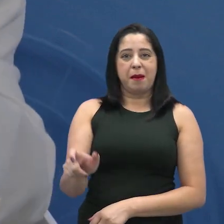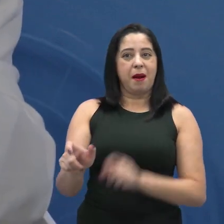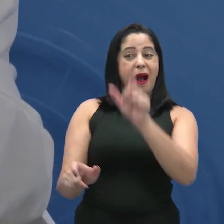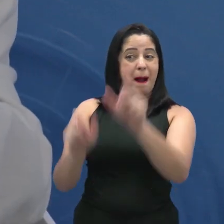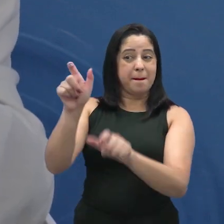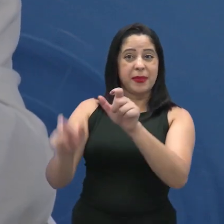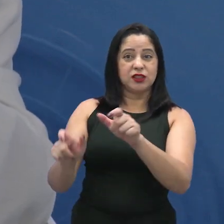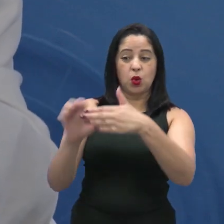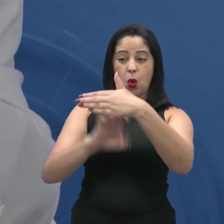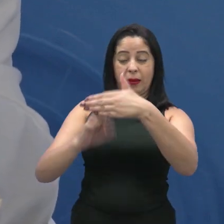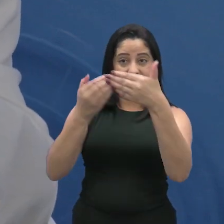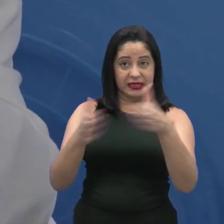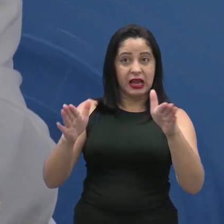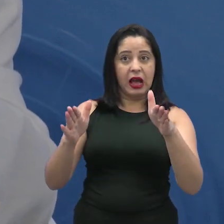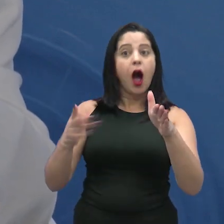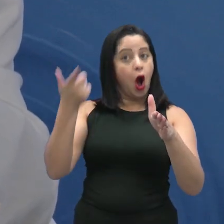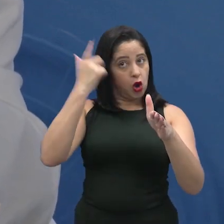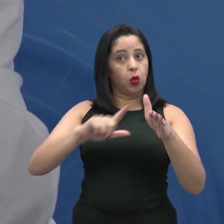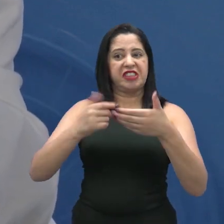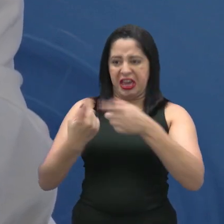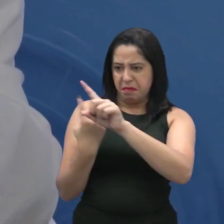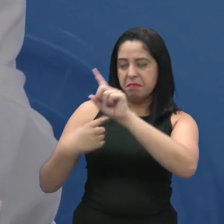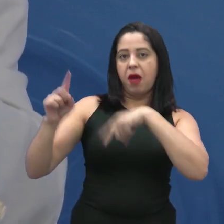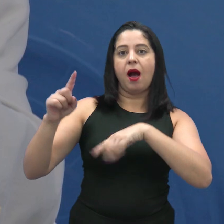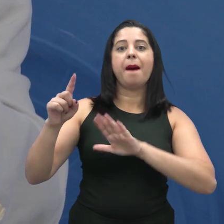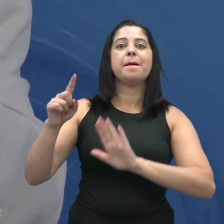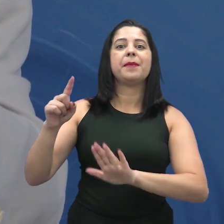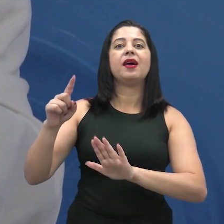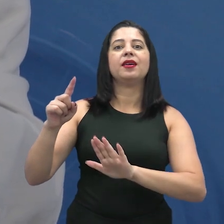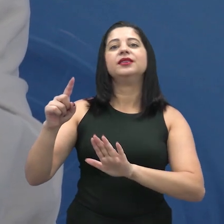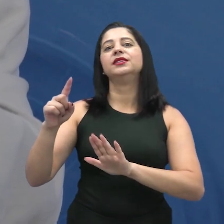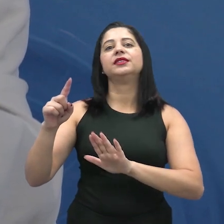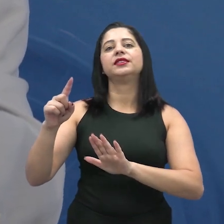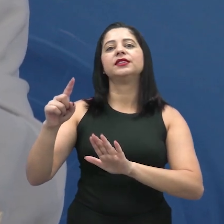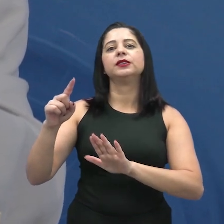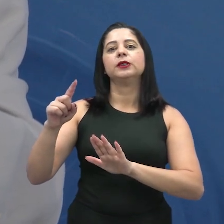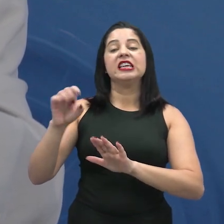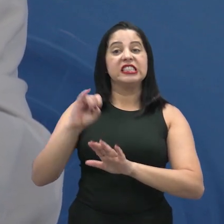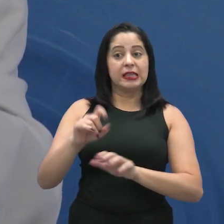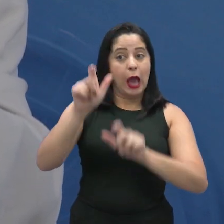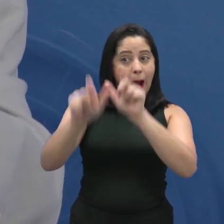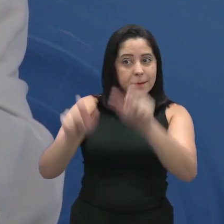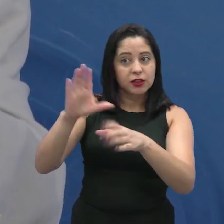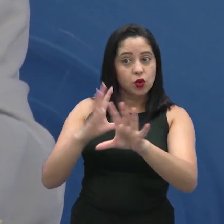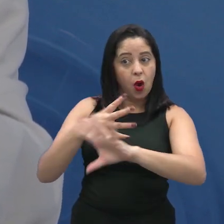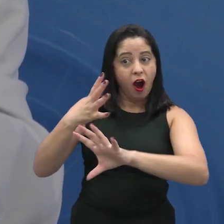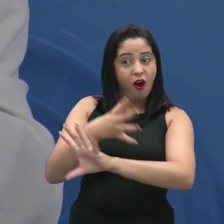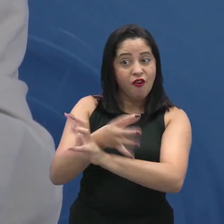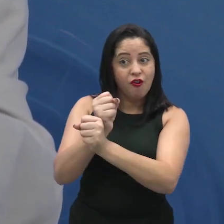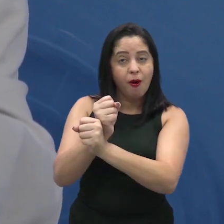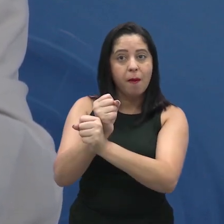alguns desses são bem-sucedidos, nem todos. Né? Só que, pelo fato de você ter uma boa formação, você